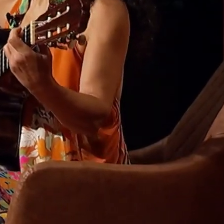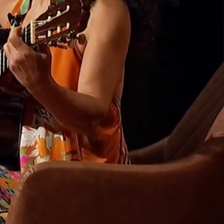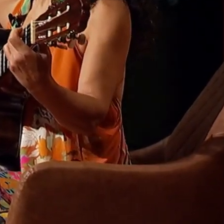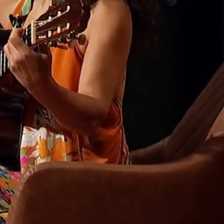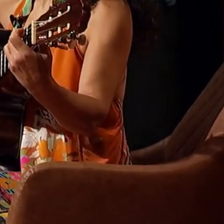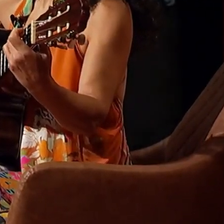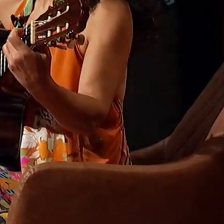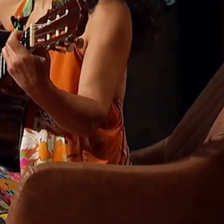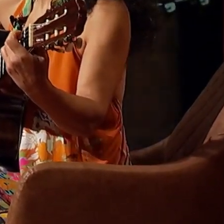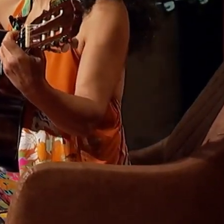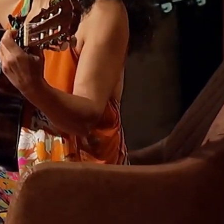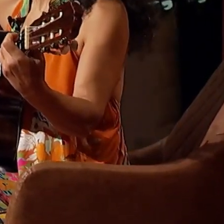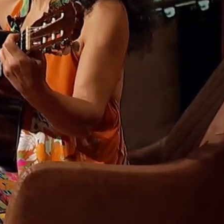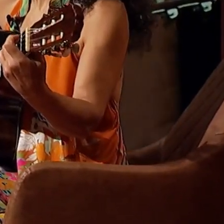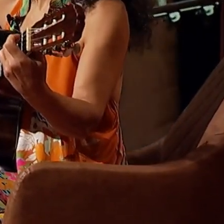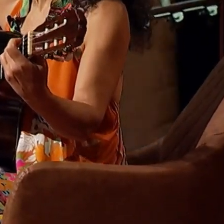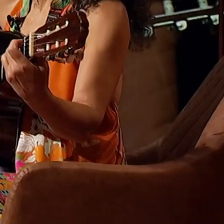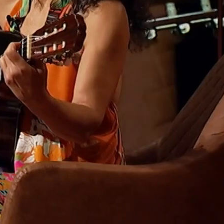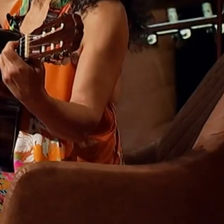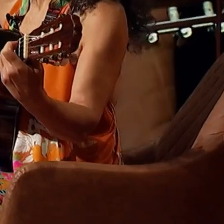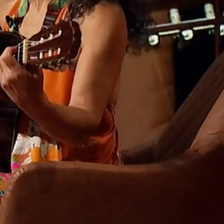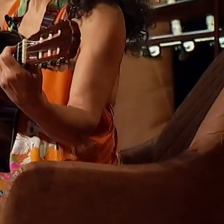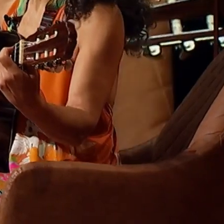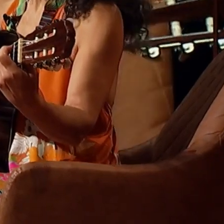Devagar o tempo vai